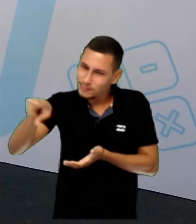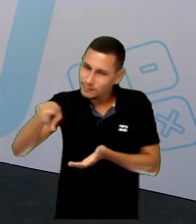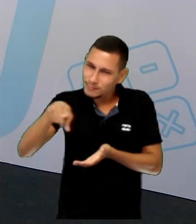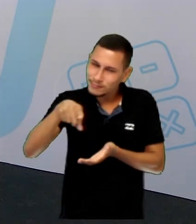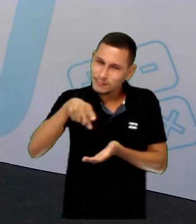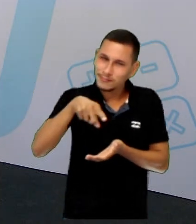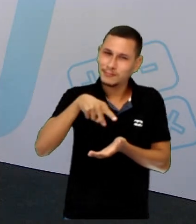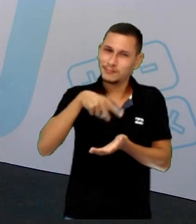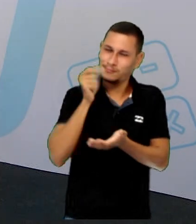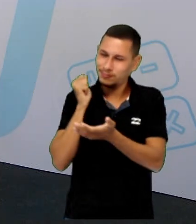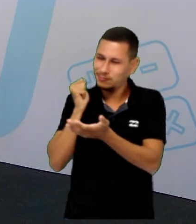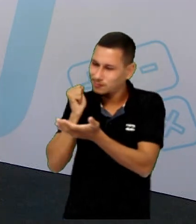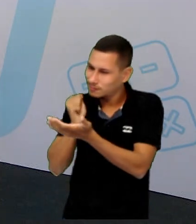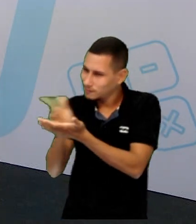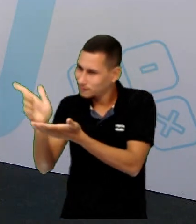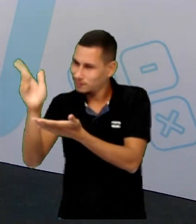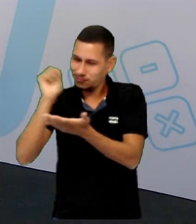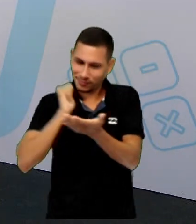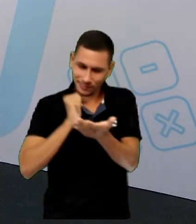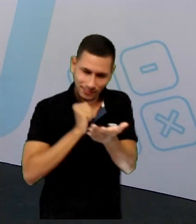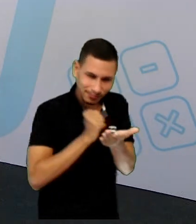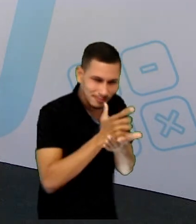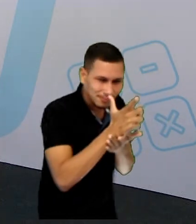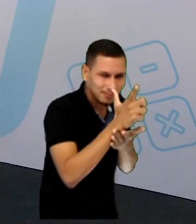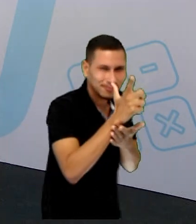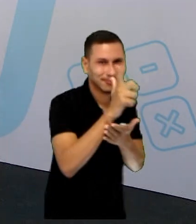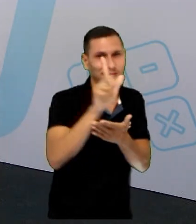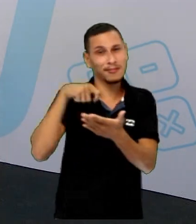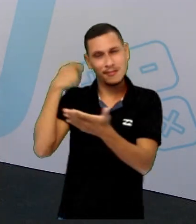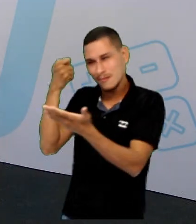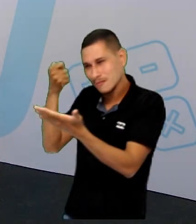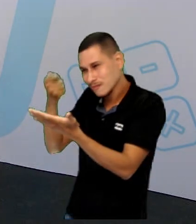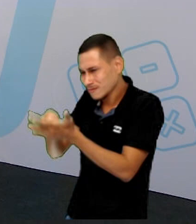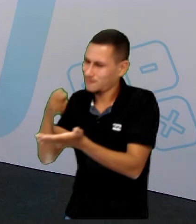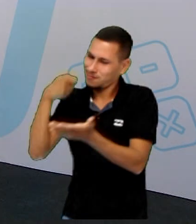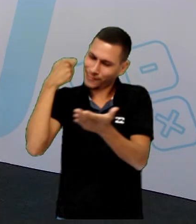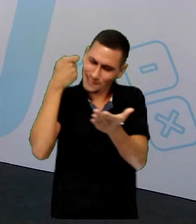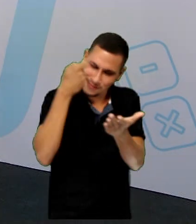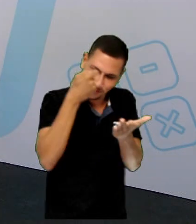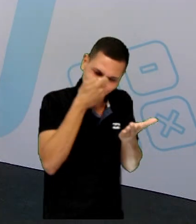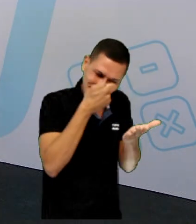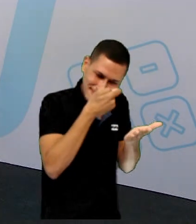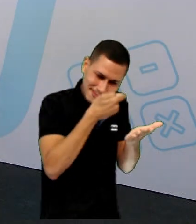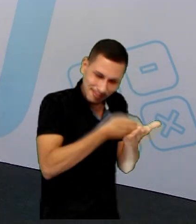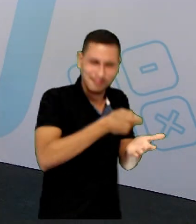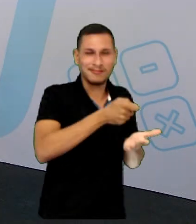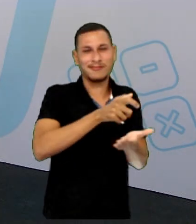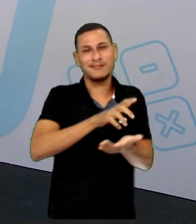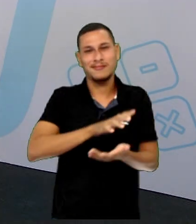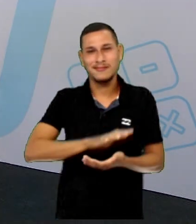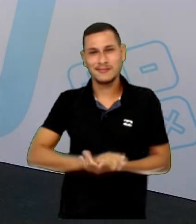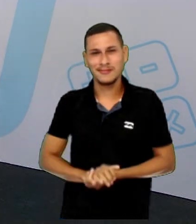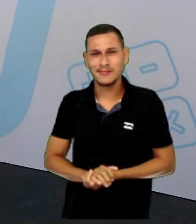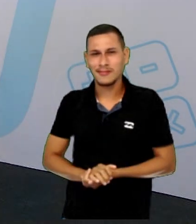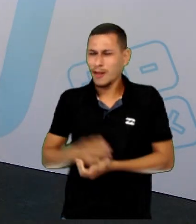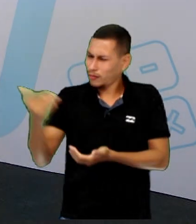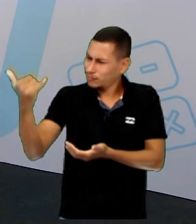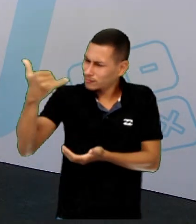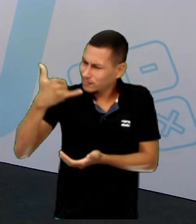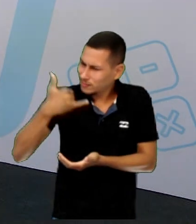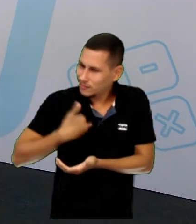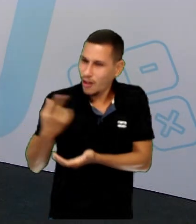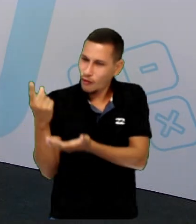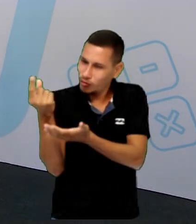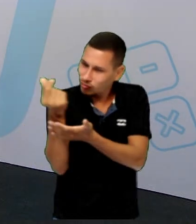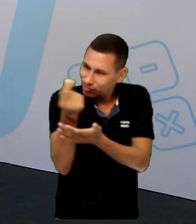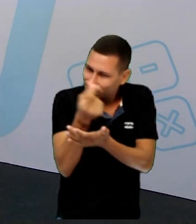fui, compraste, comprei, pagaste, paguei. Me